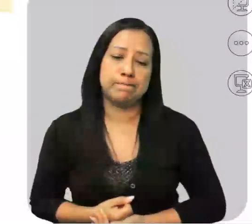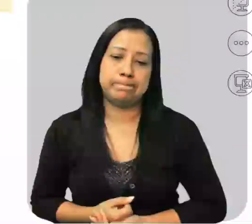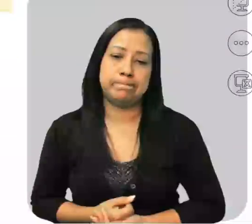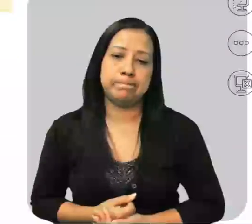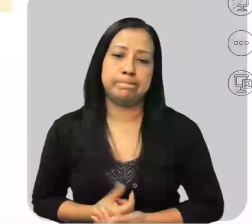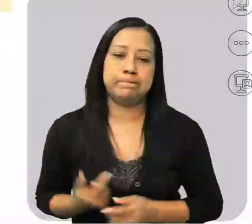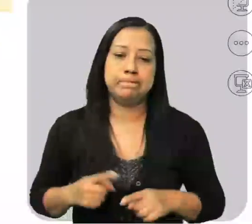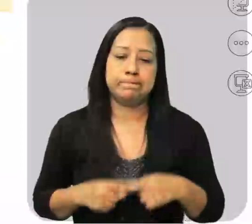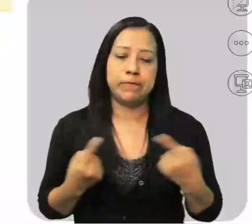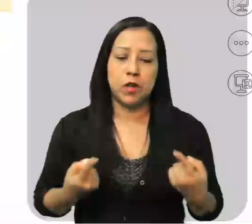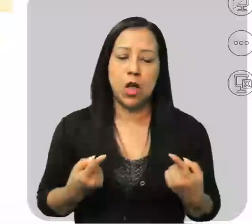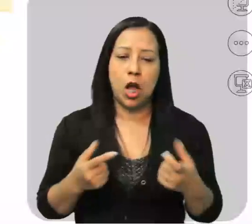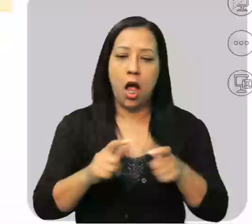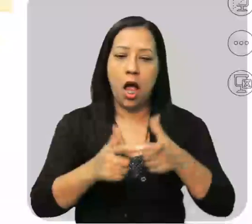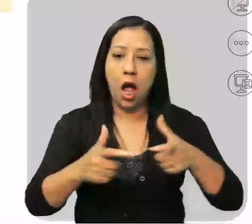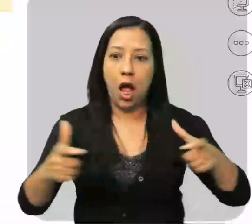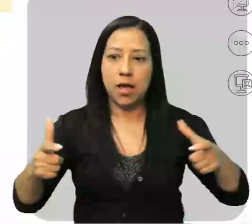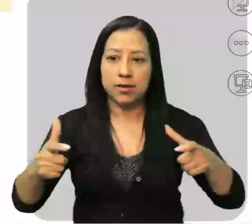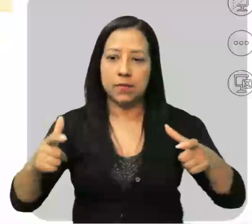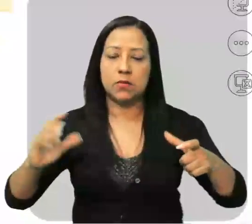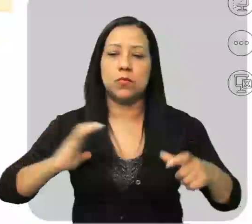ar. Ok?